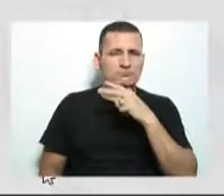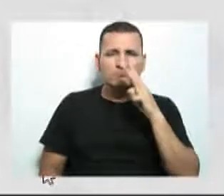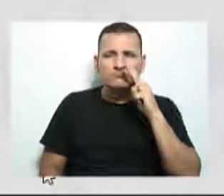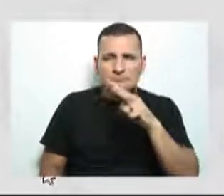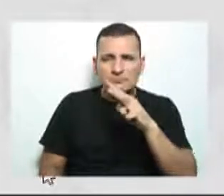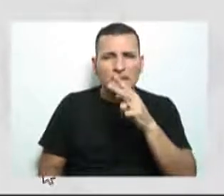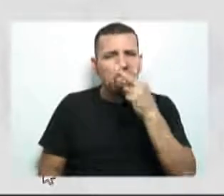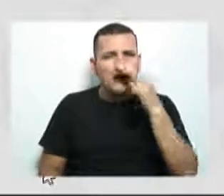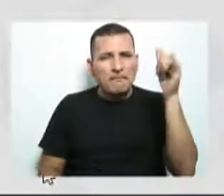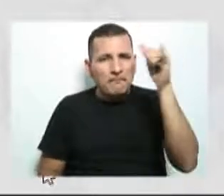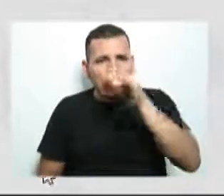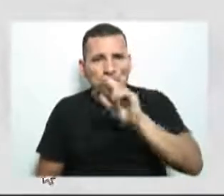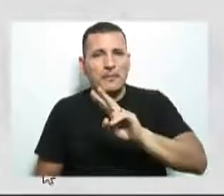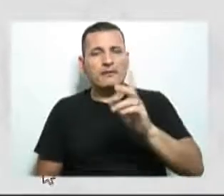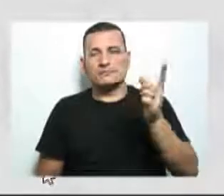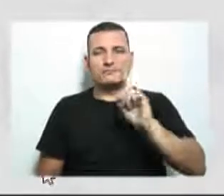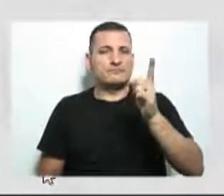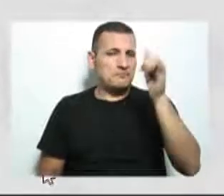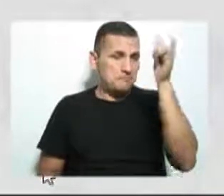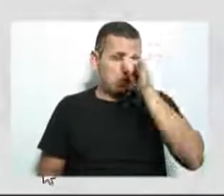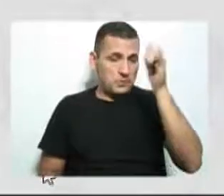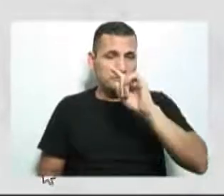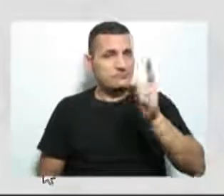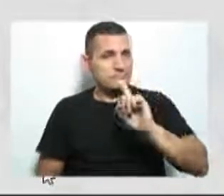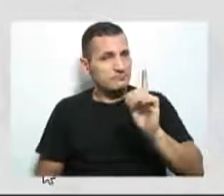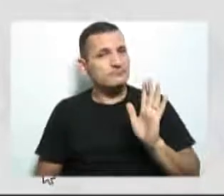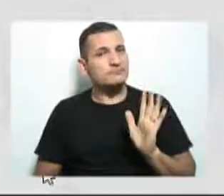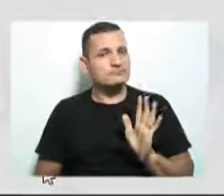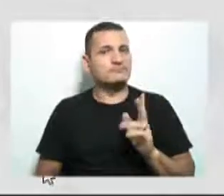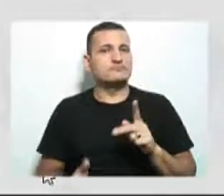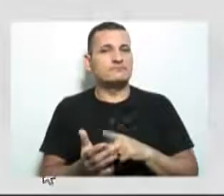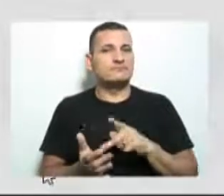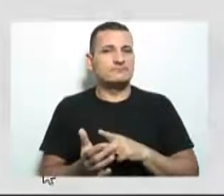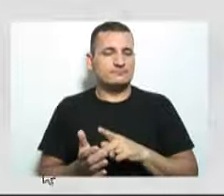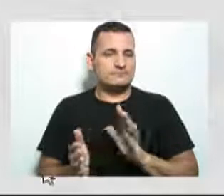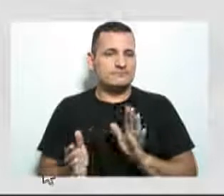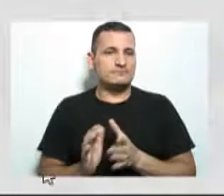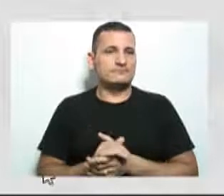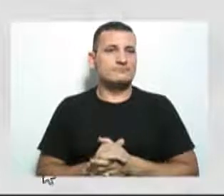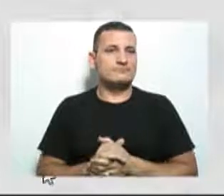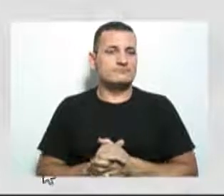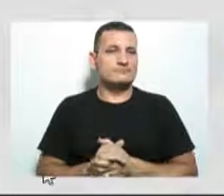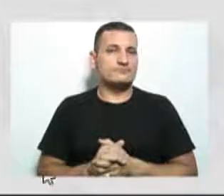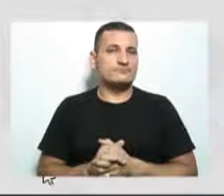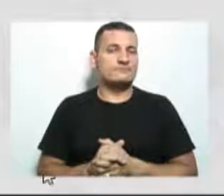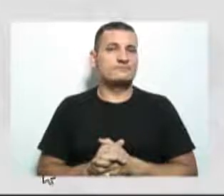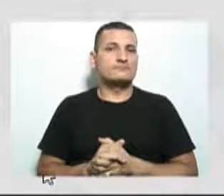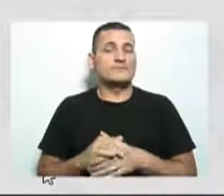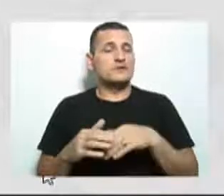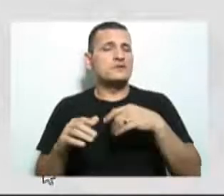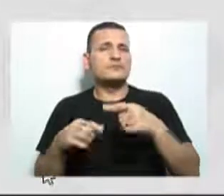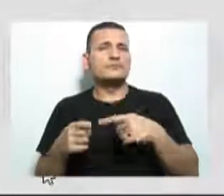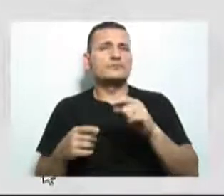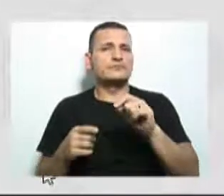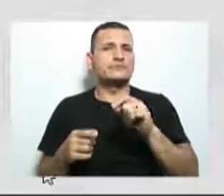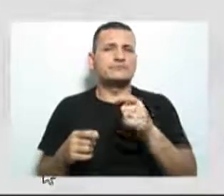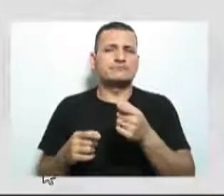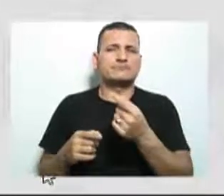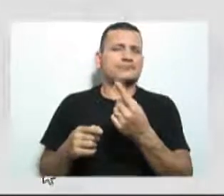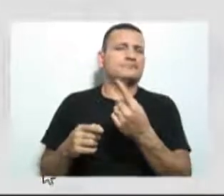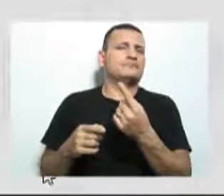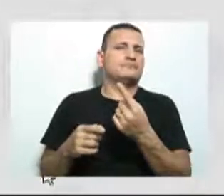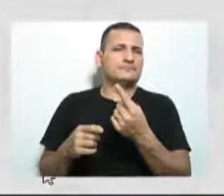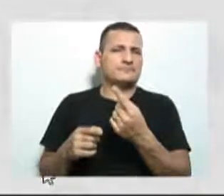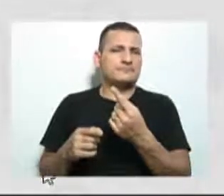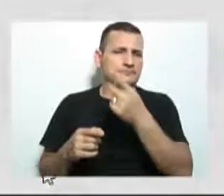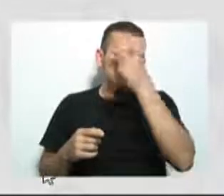se ela sentar na beira da calçada, você passar por ela, você dá uma moeda pra ela. E ela é capaz de aceitar. E aí quando você vai ver, vixe, nossa,